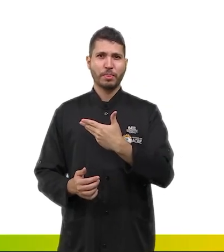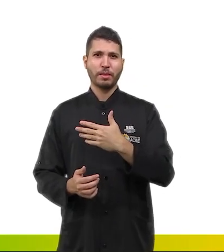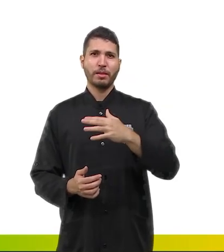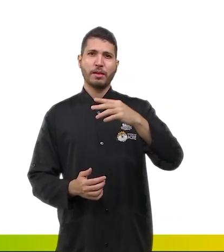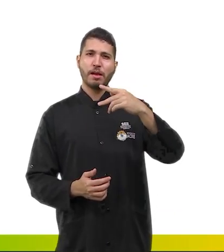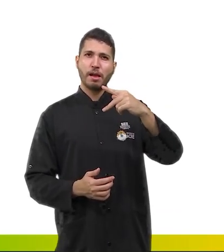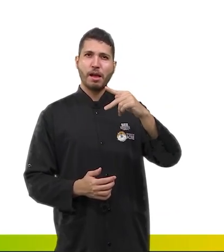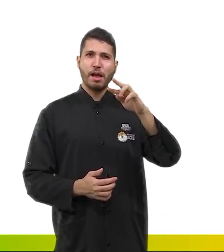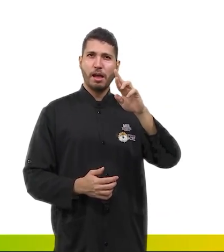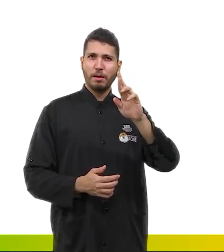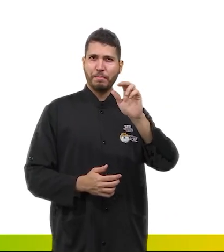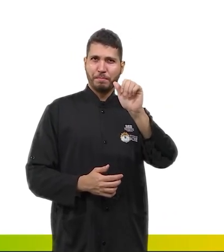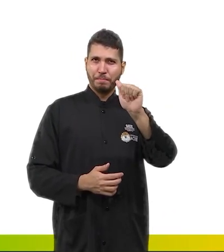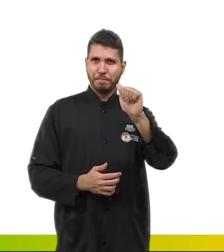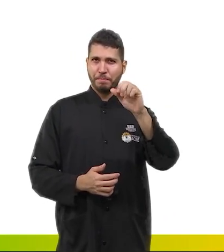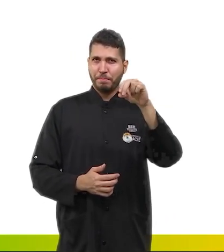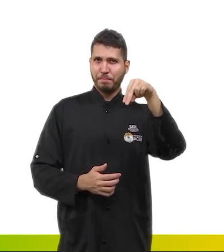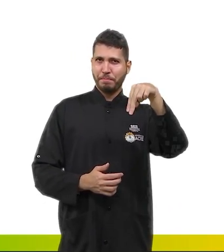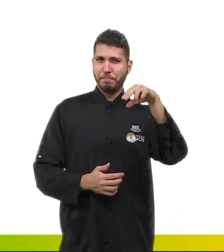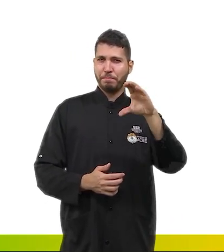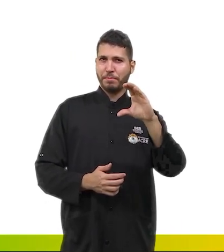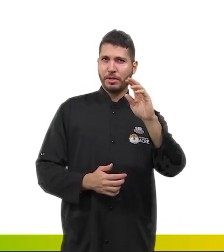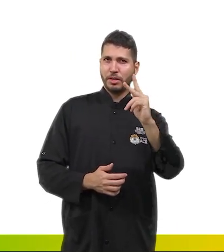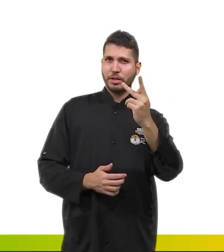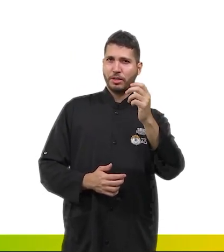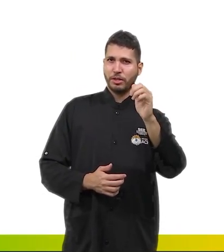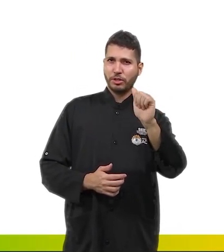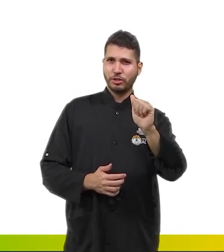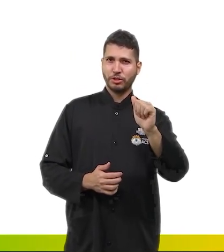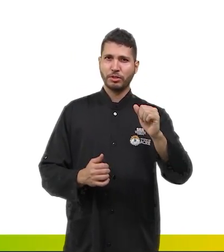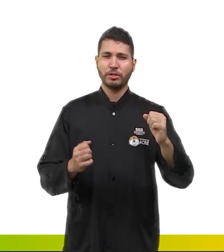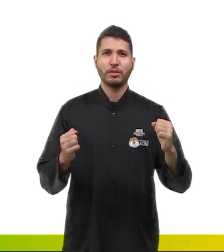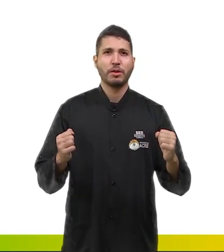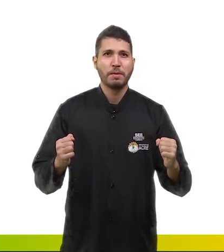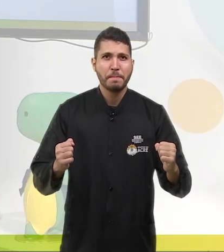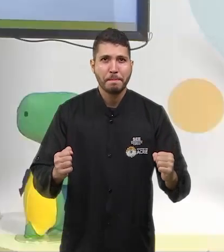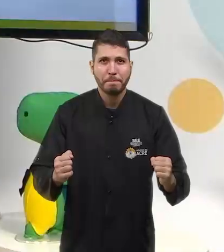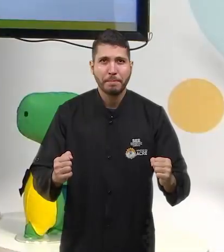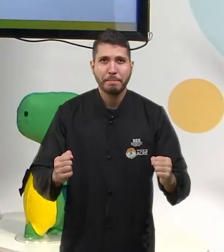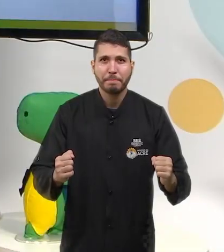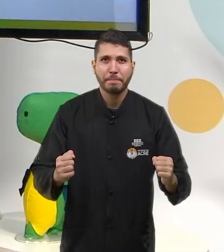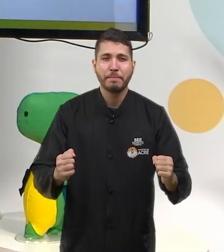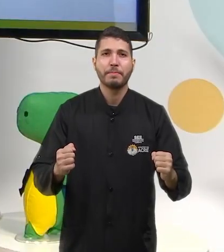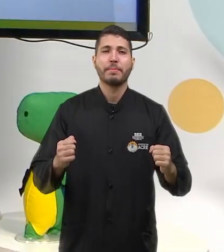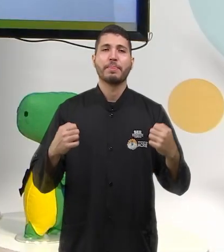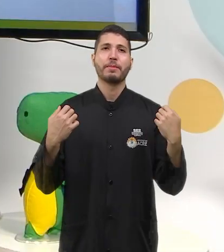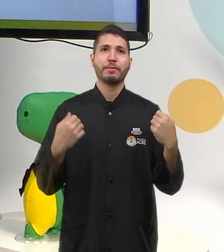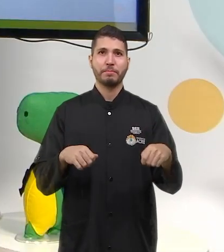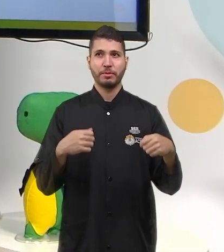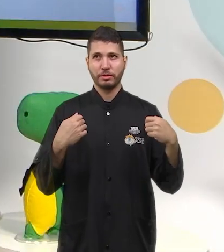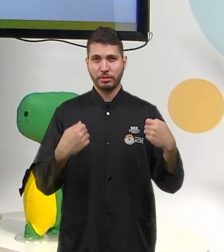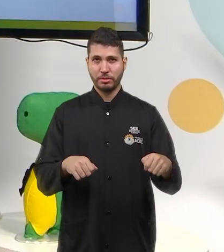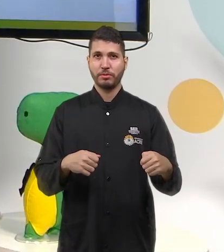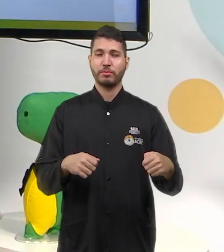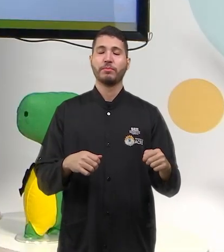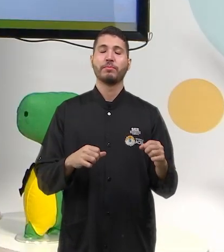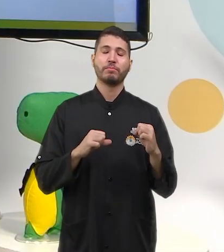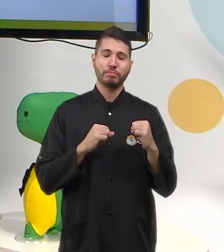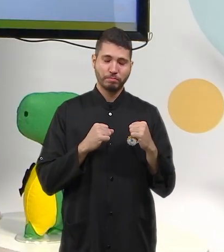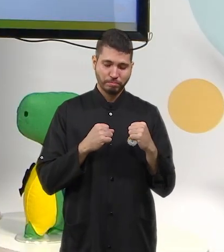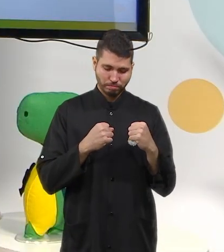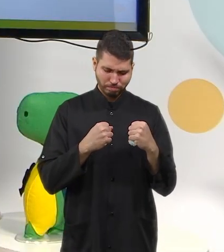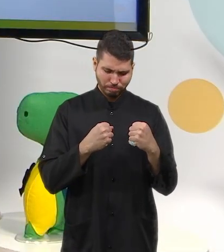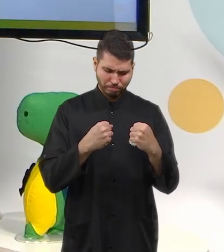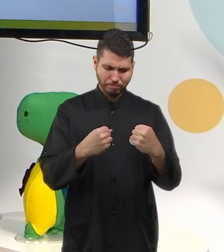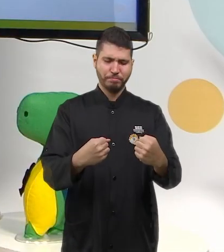contração muscular, está gerando força no sentido de tensão, mas eu preciso resistir ao máximo. Aí